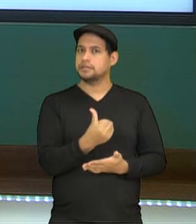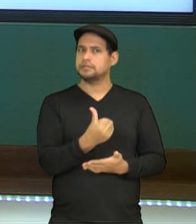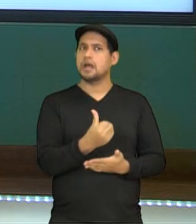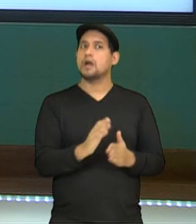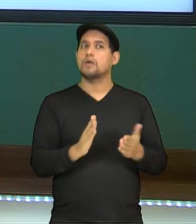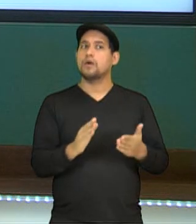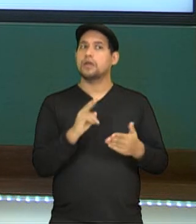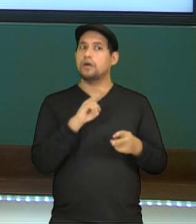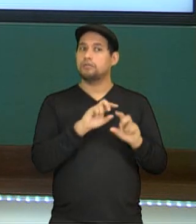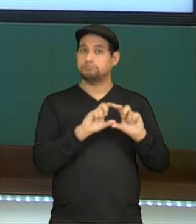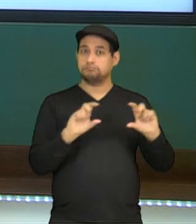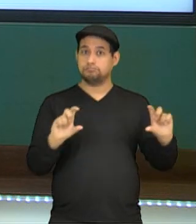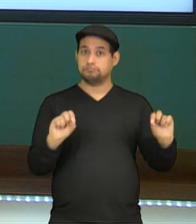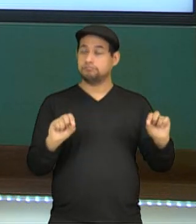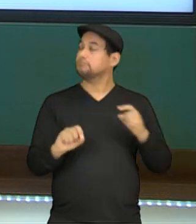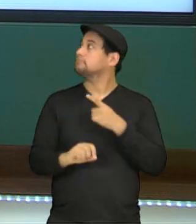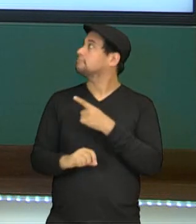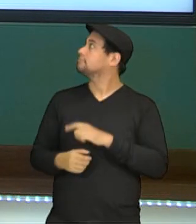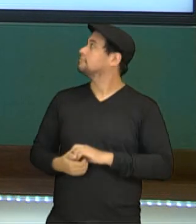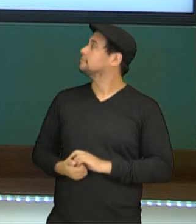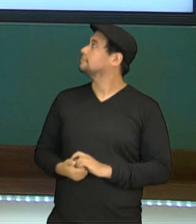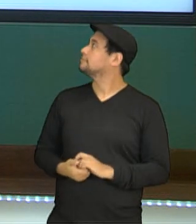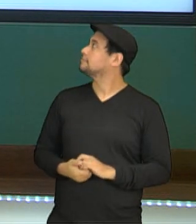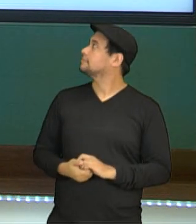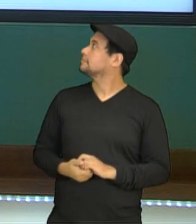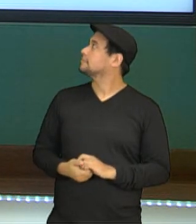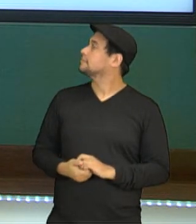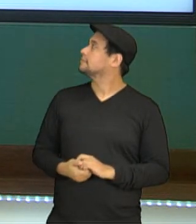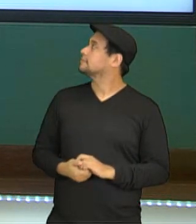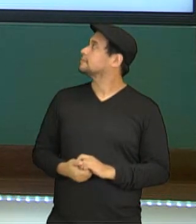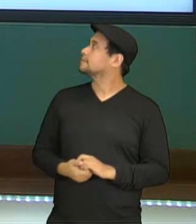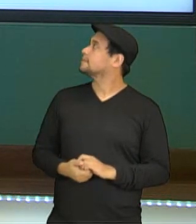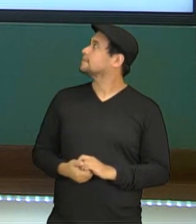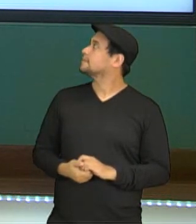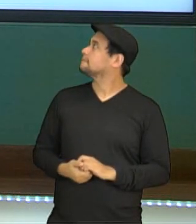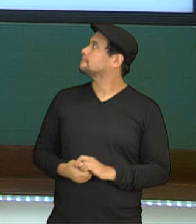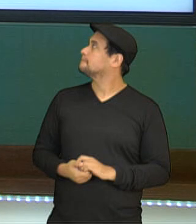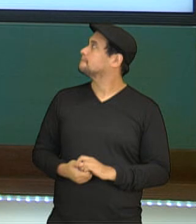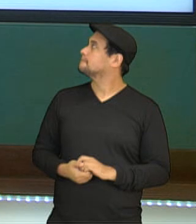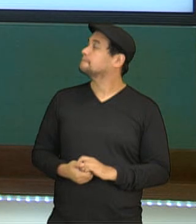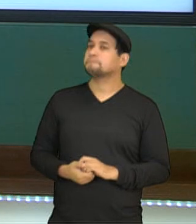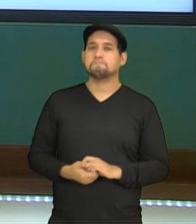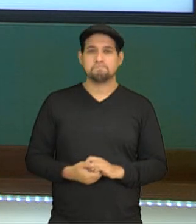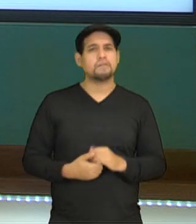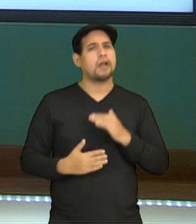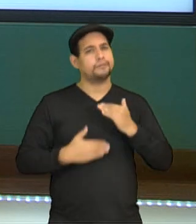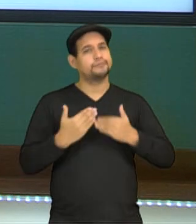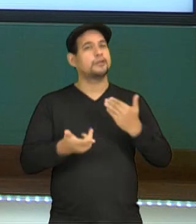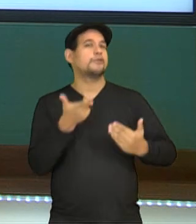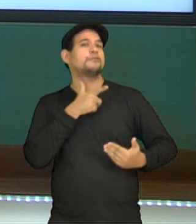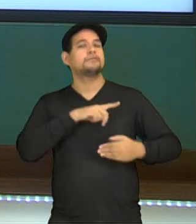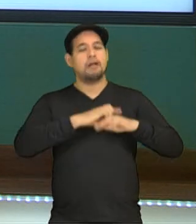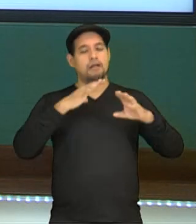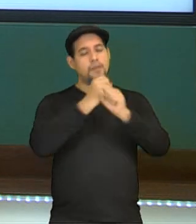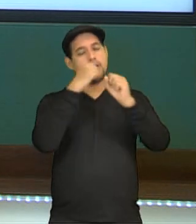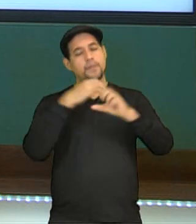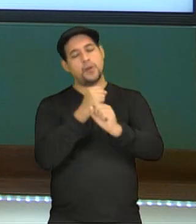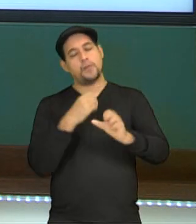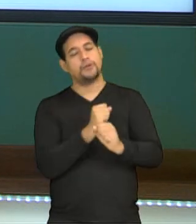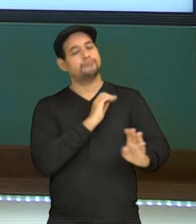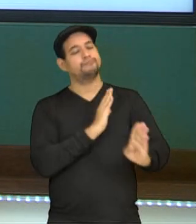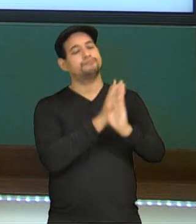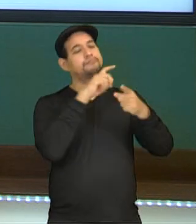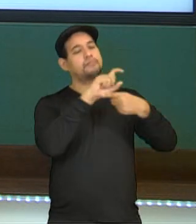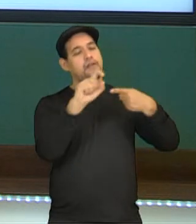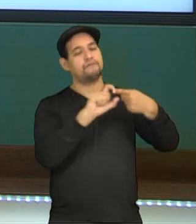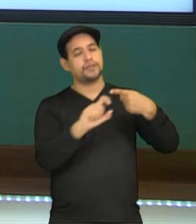por 3. 3 vezes 5, 15. Né? 3 vezes 8, 24. E assim a gente consegue ir multiplicando e encontrando